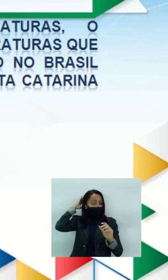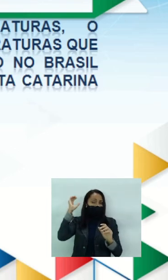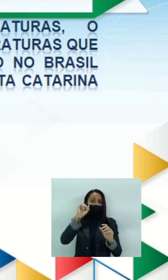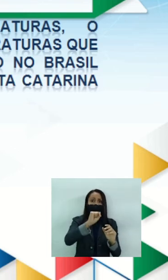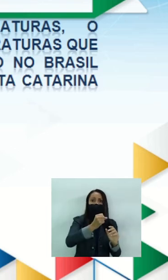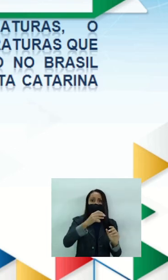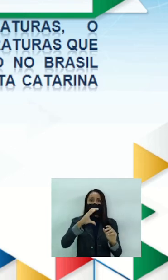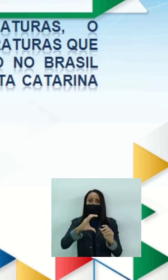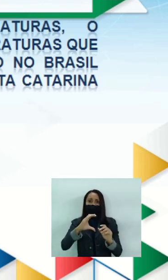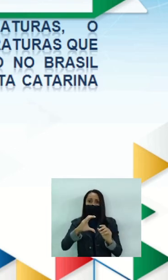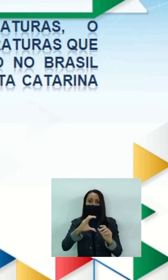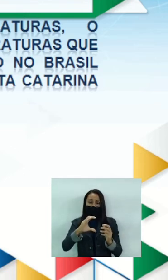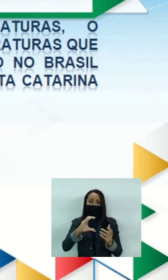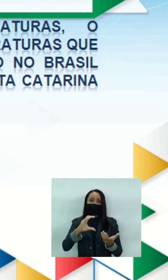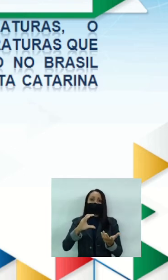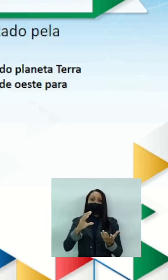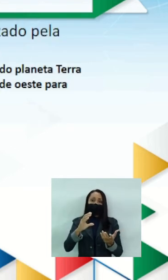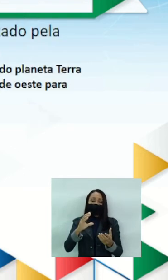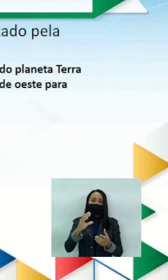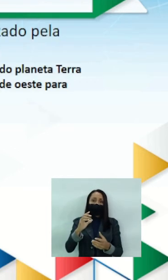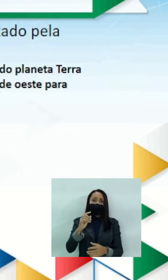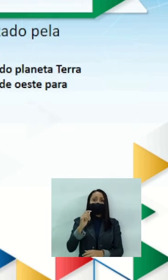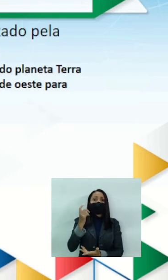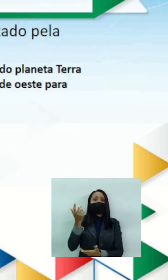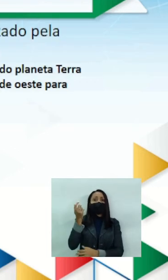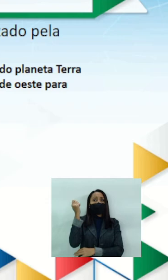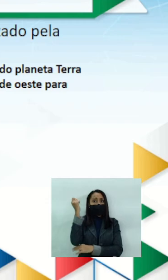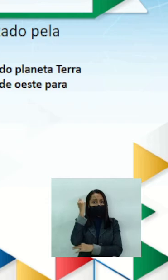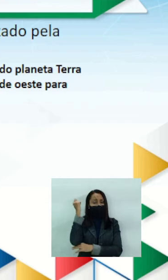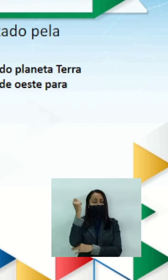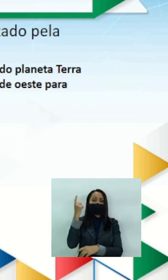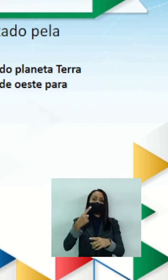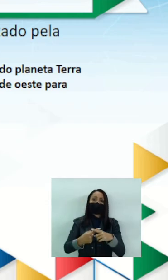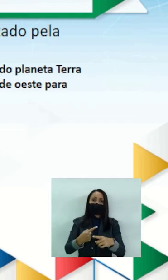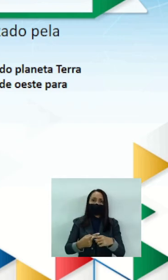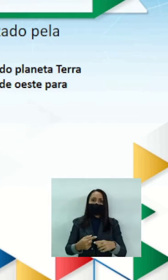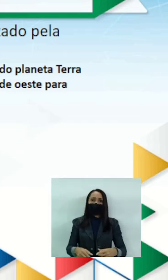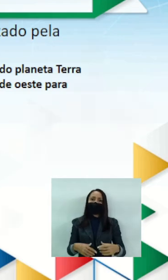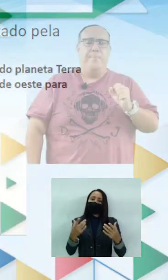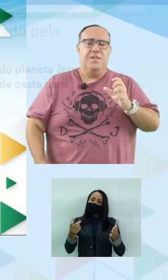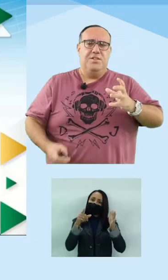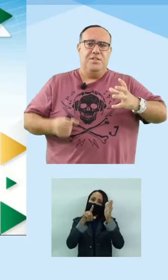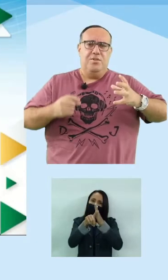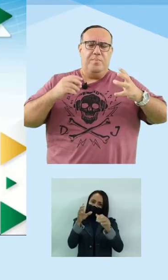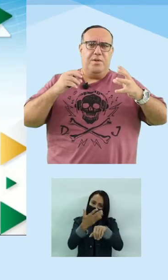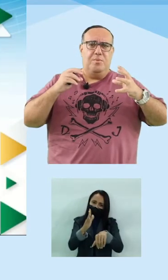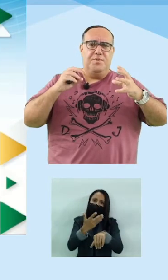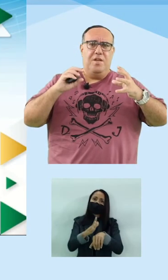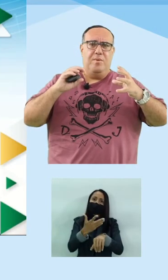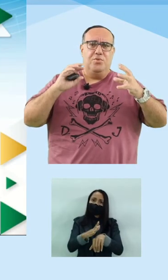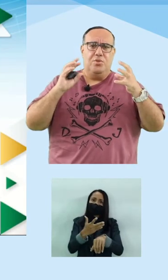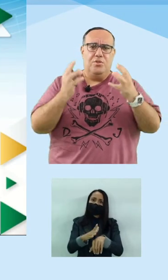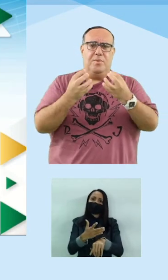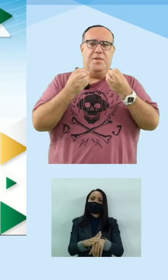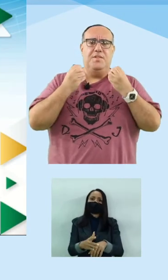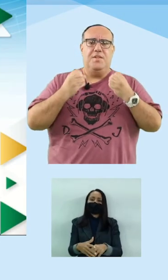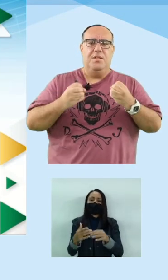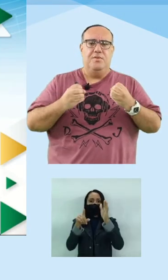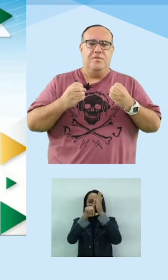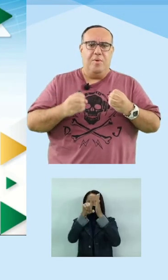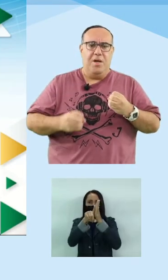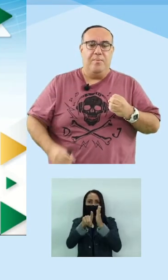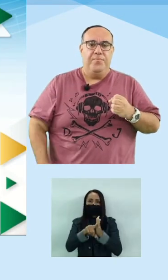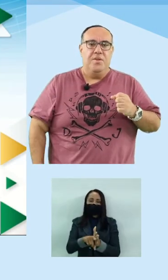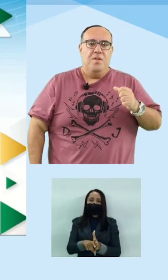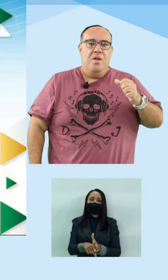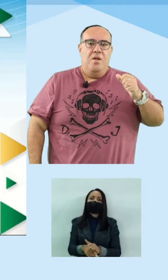Catarina e Rio Grande do Sul. Não é? Vamos lá. Vamos fazer um exercício, pessoal, para observarmos o nosso aprendizado.